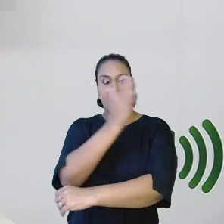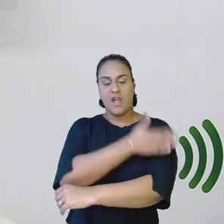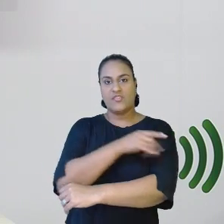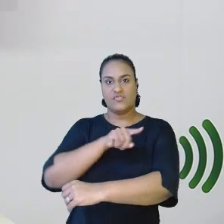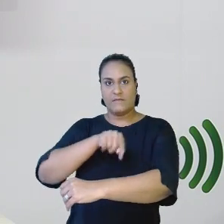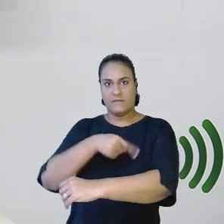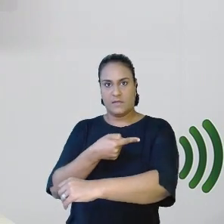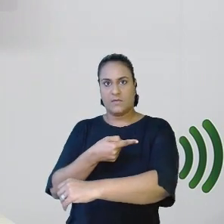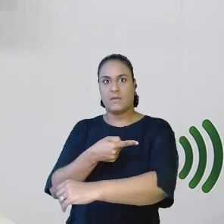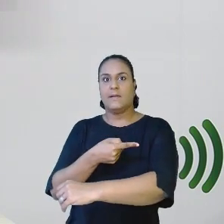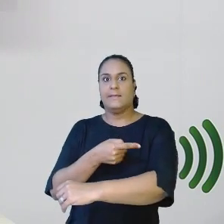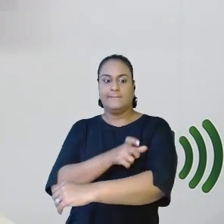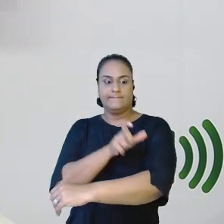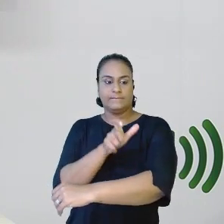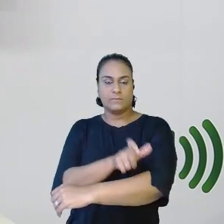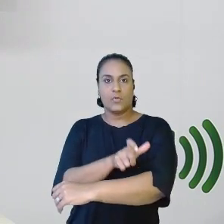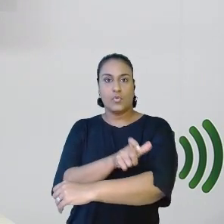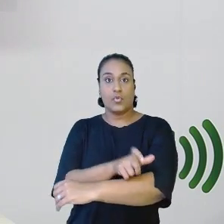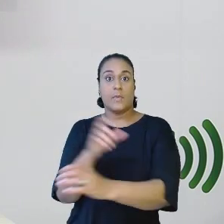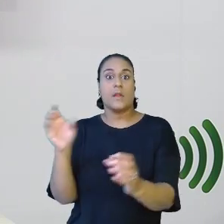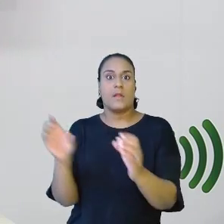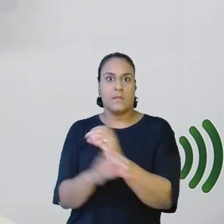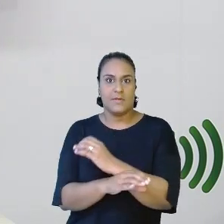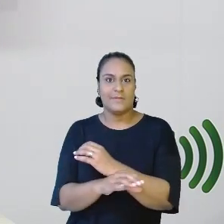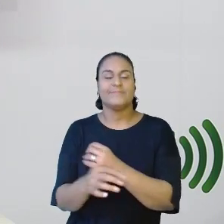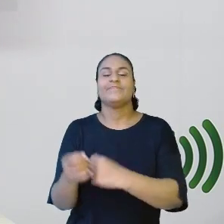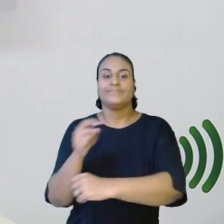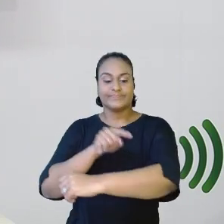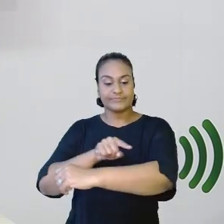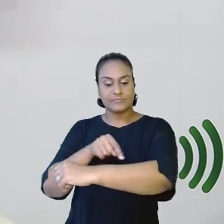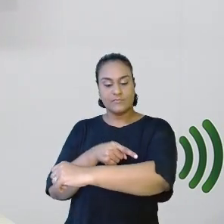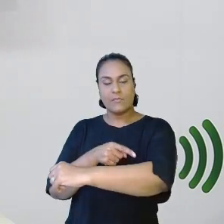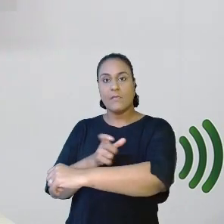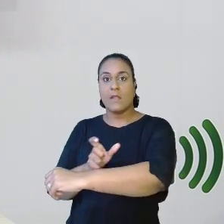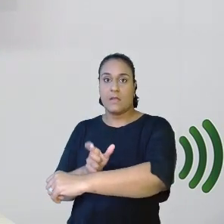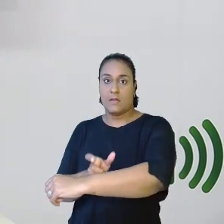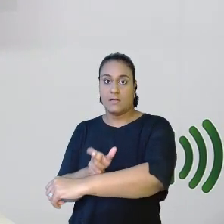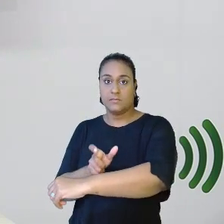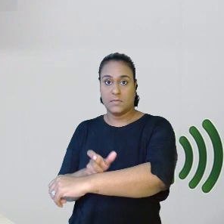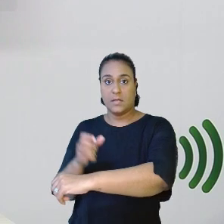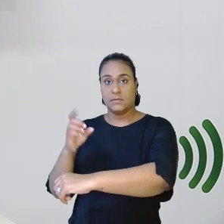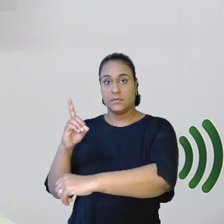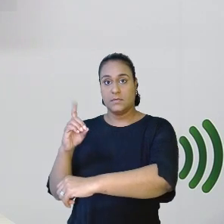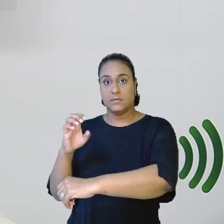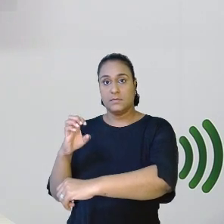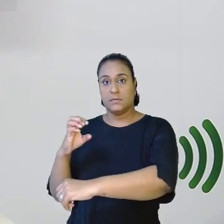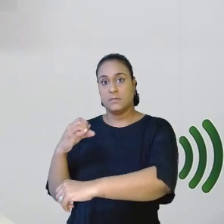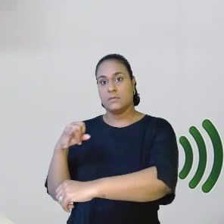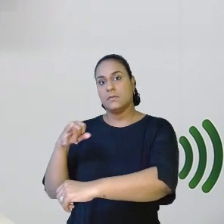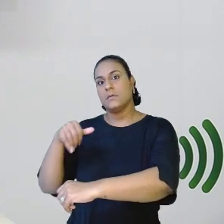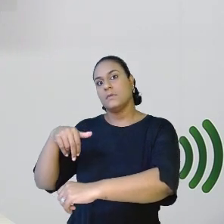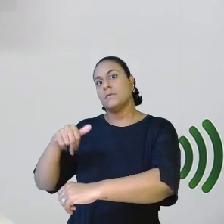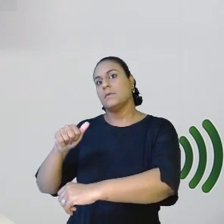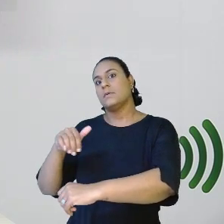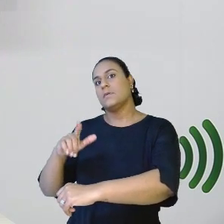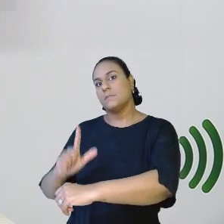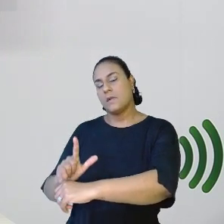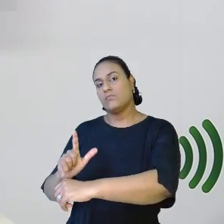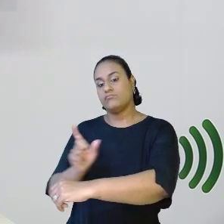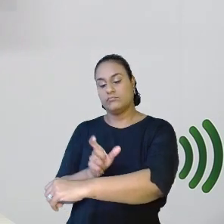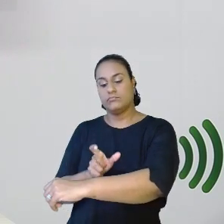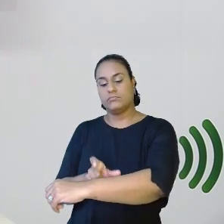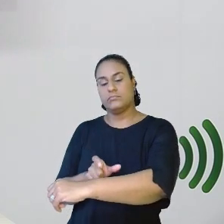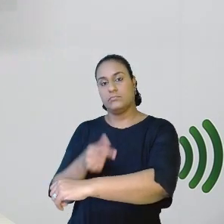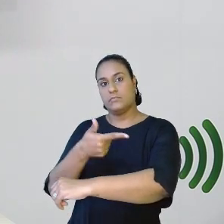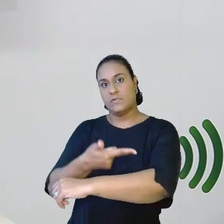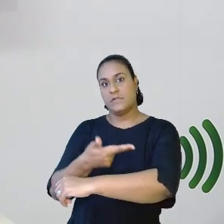porque é a parte inteira, isso mesmo. E a parte decimal, que é menor do que a parte inteira, ficou